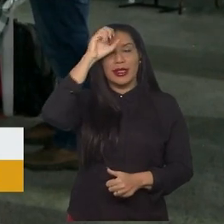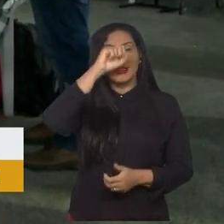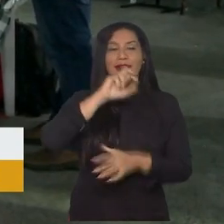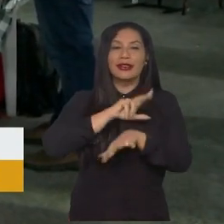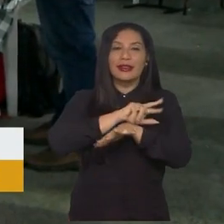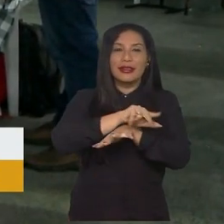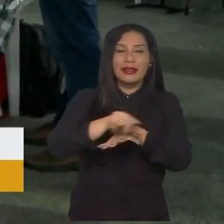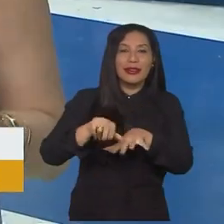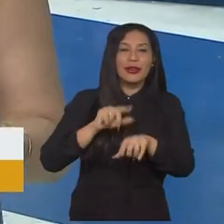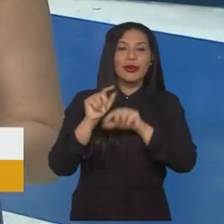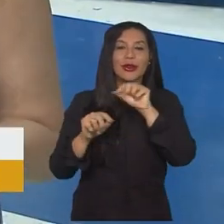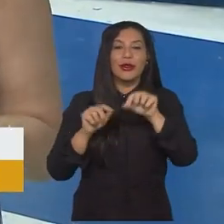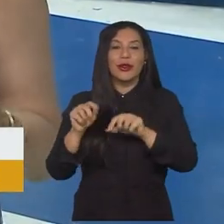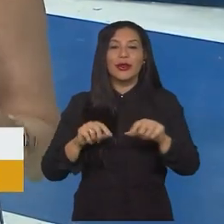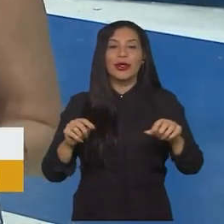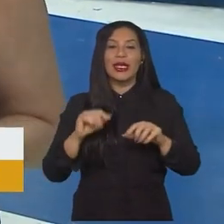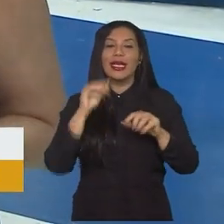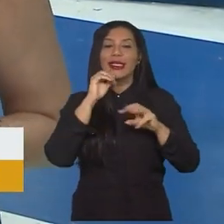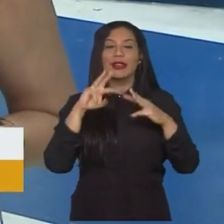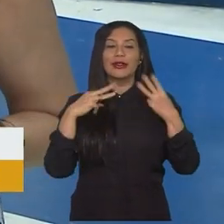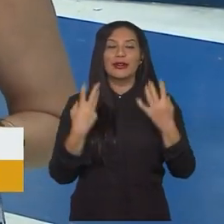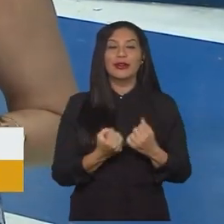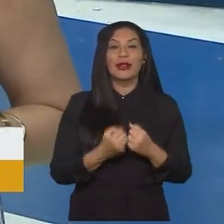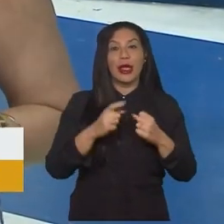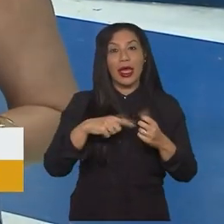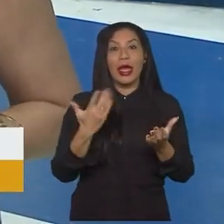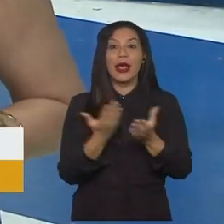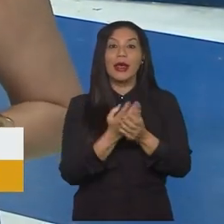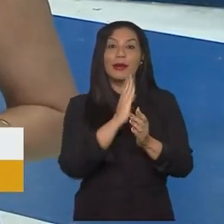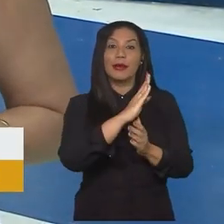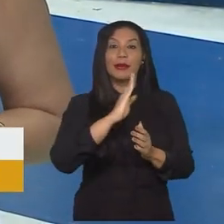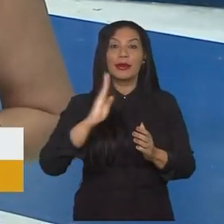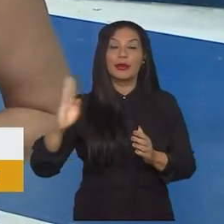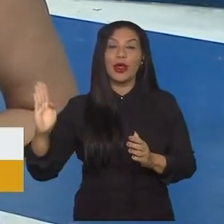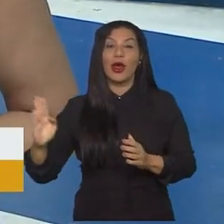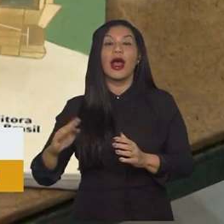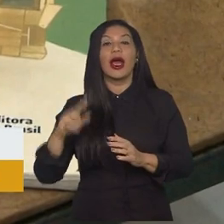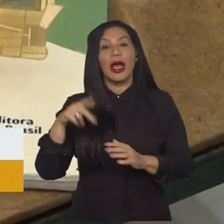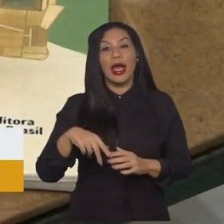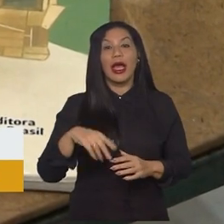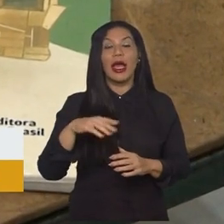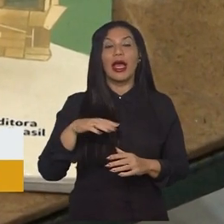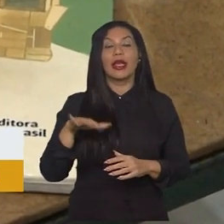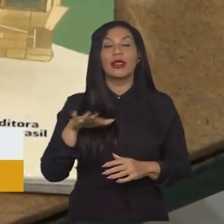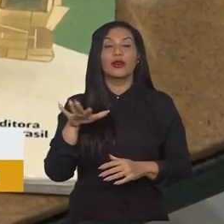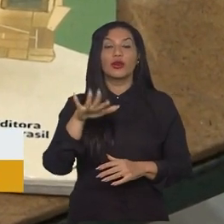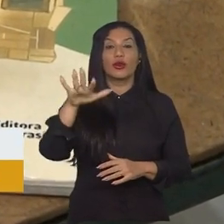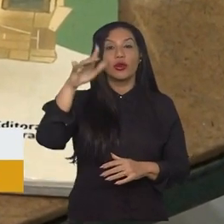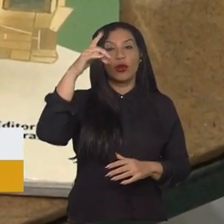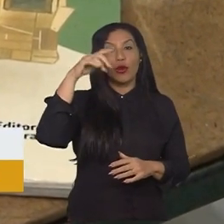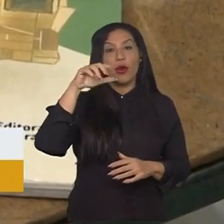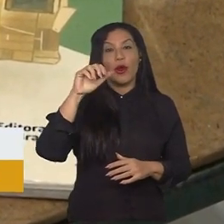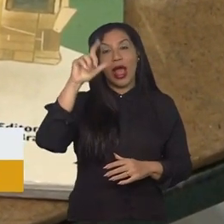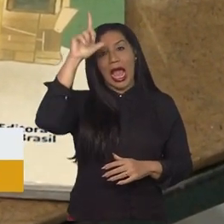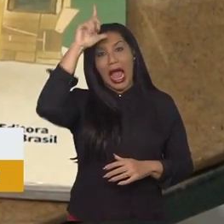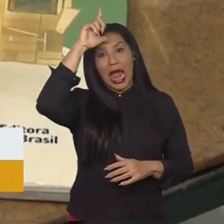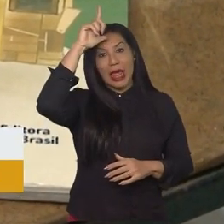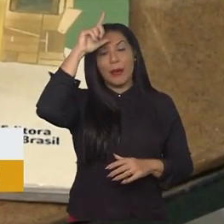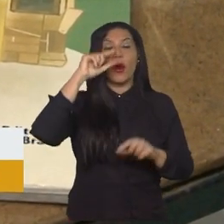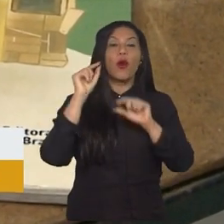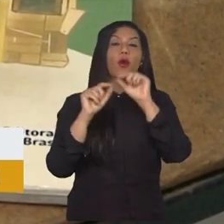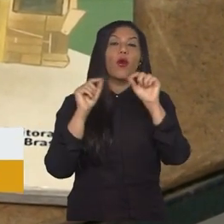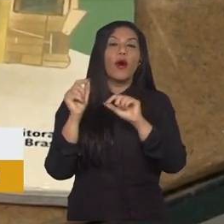várias bancas, estava presente a Biblioteca Popular do Complexo do Alemão. Qual é a importância da gente ter obras que retratam